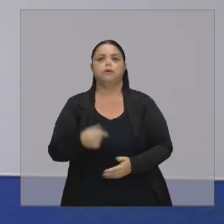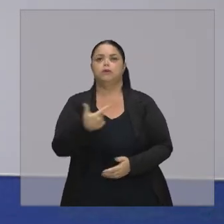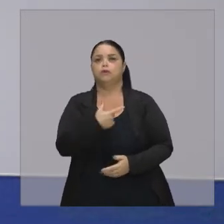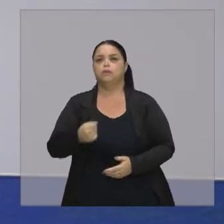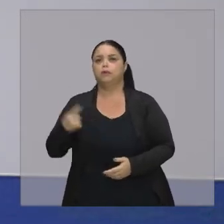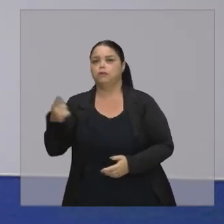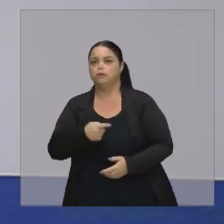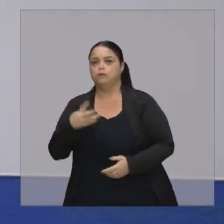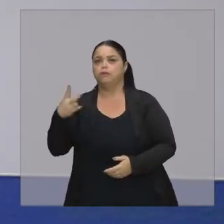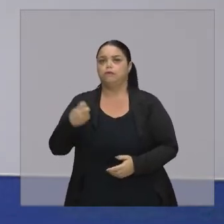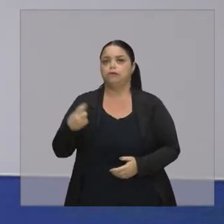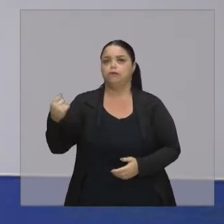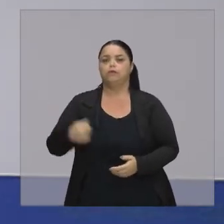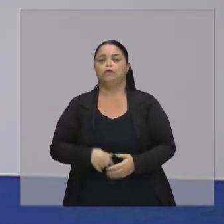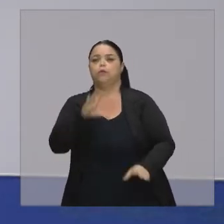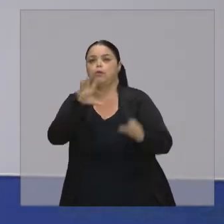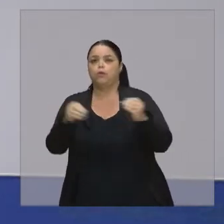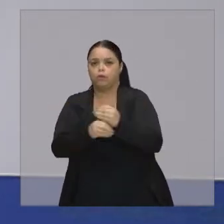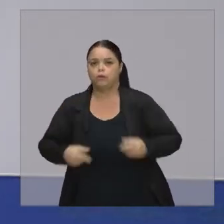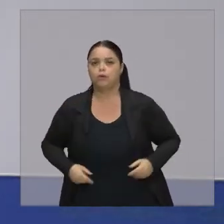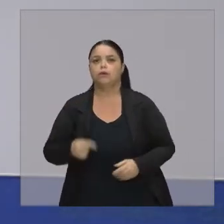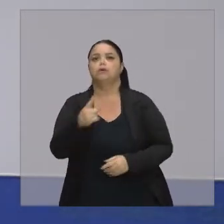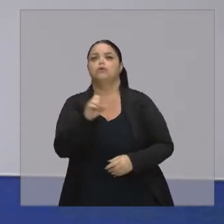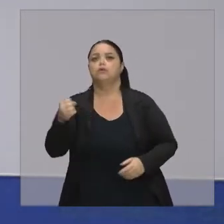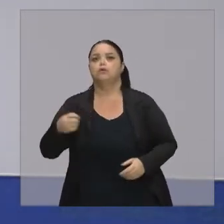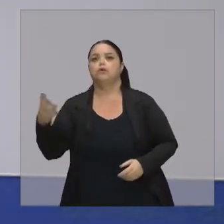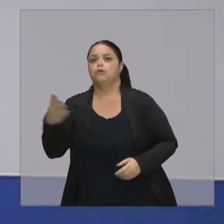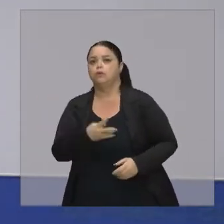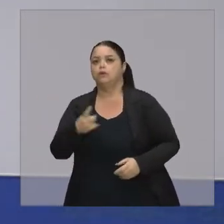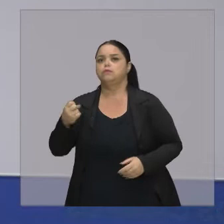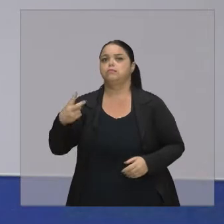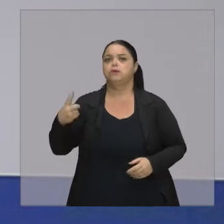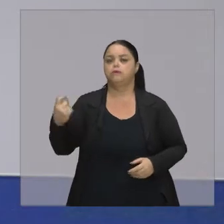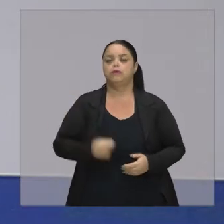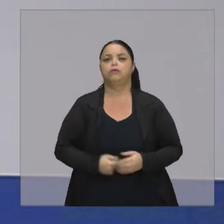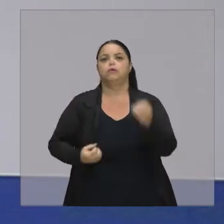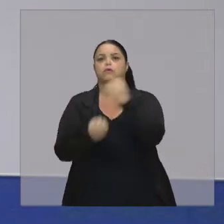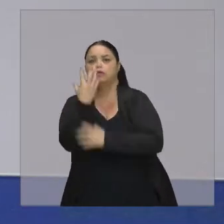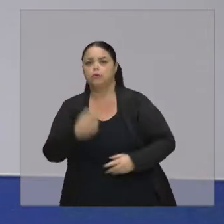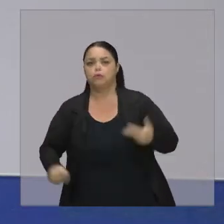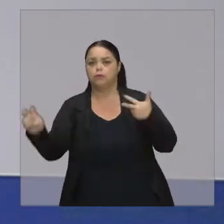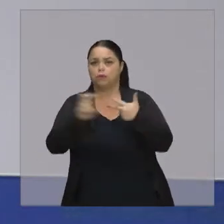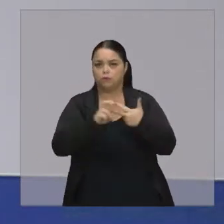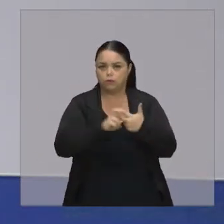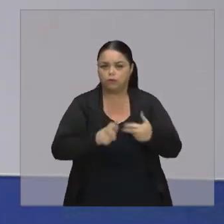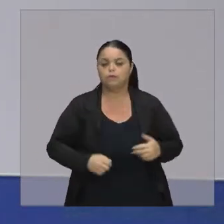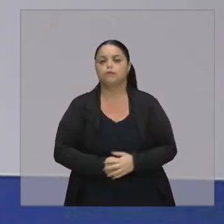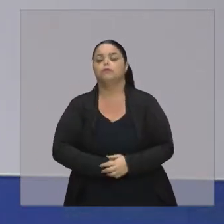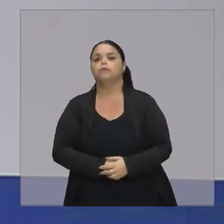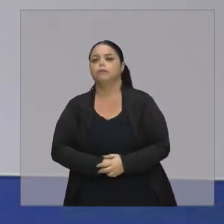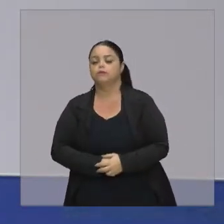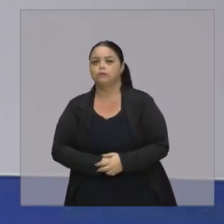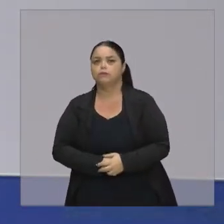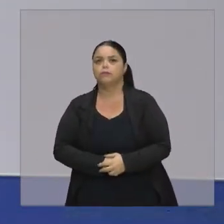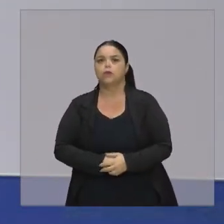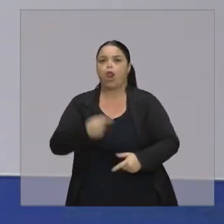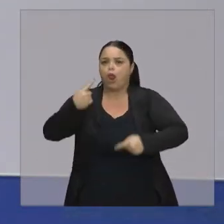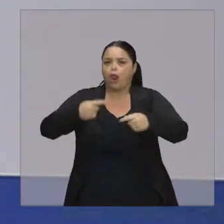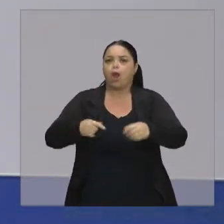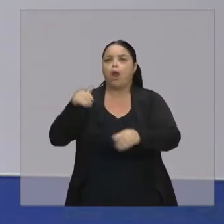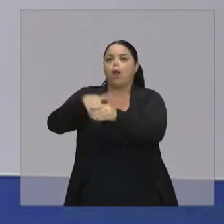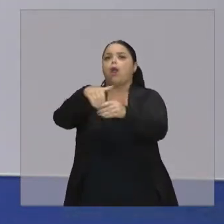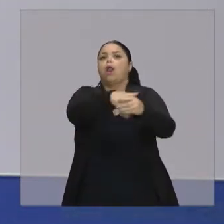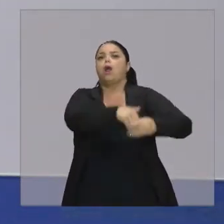12771/2021. Projeto de lei complementar 18/2021. De autoria do Poder Executivo. Em